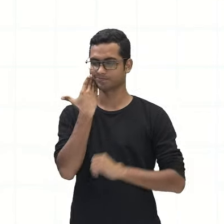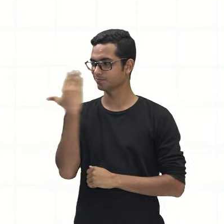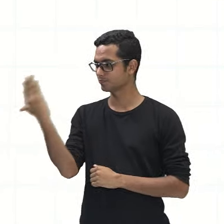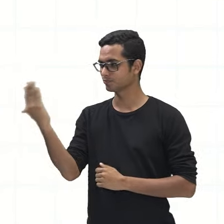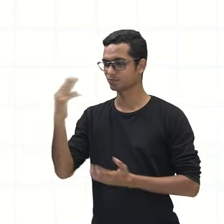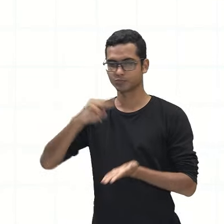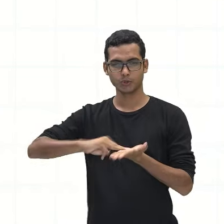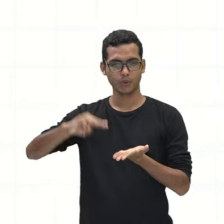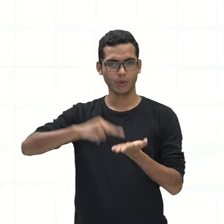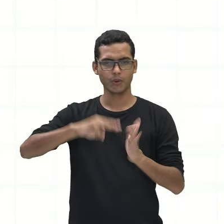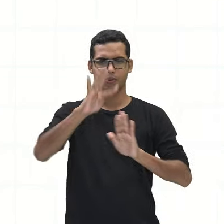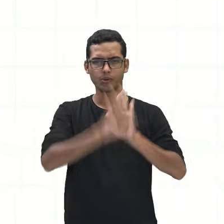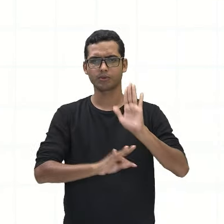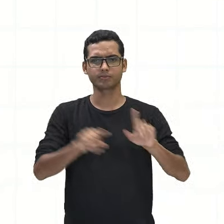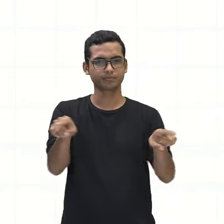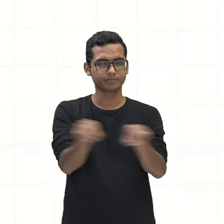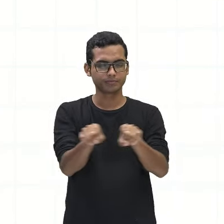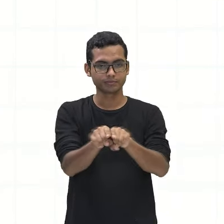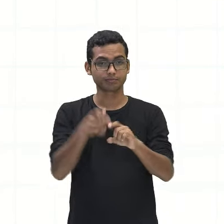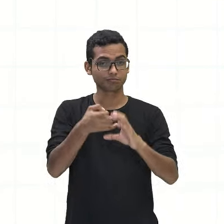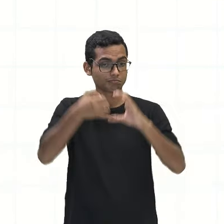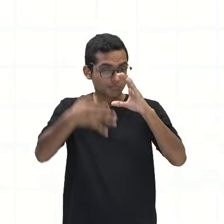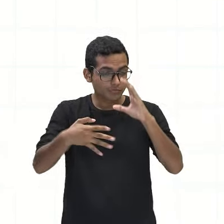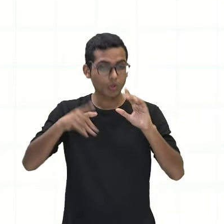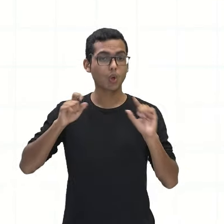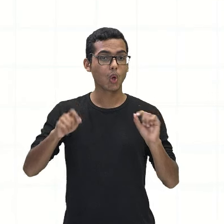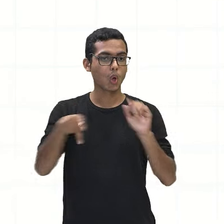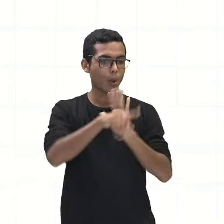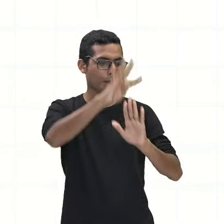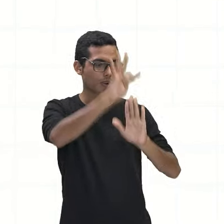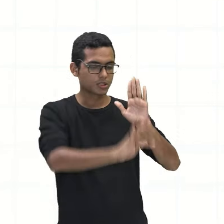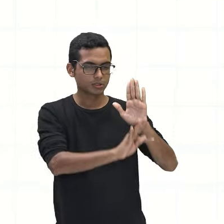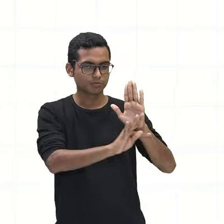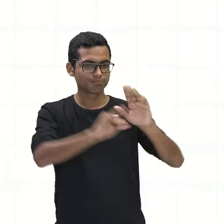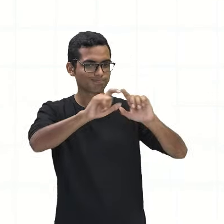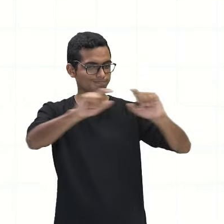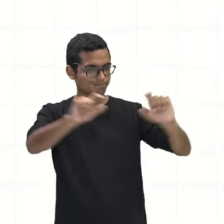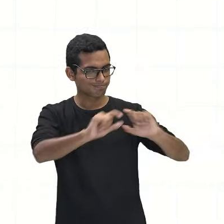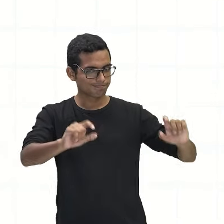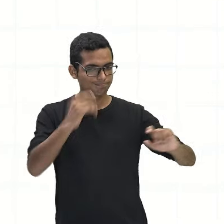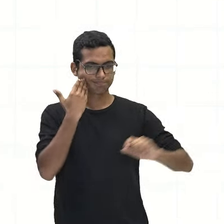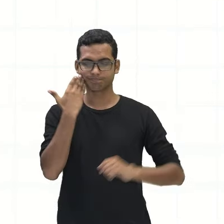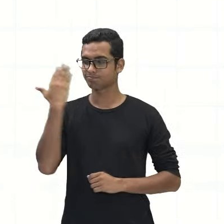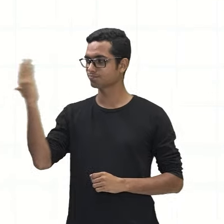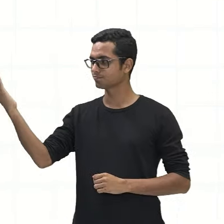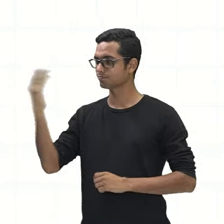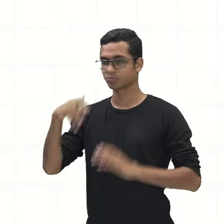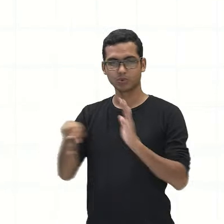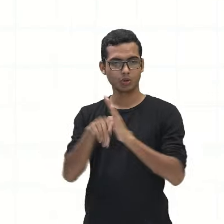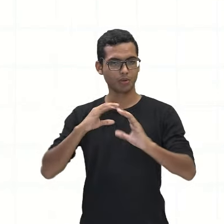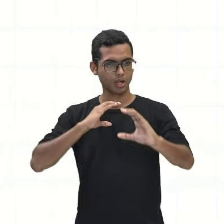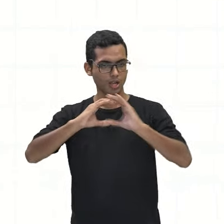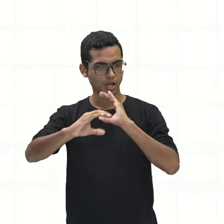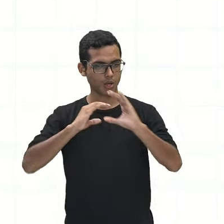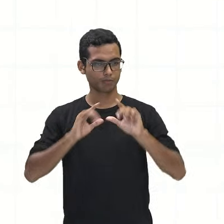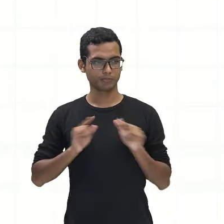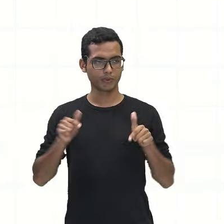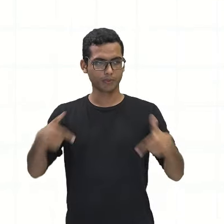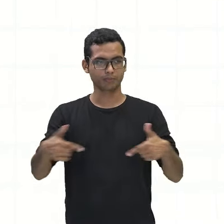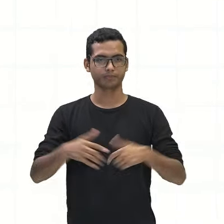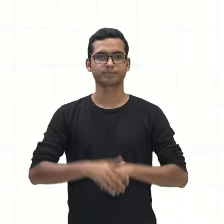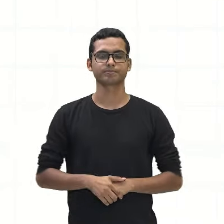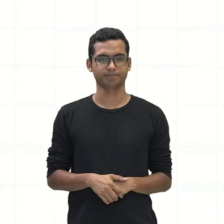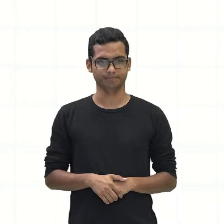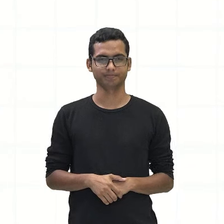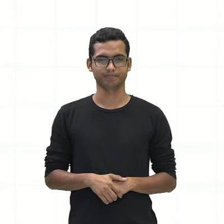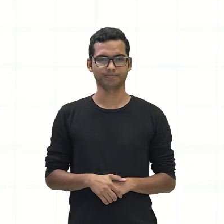essas características de textos, né? Textos comunicativos, ó. Apesar